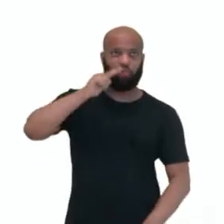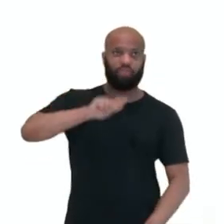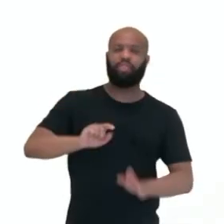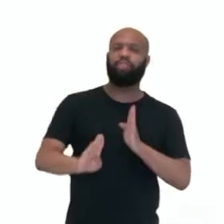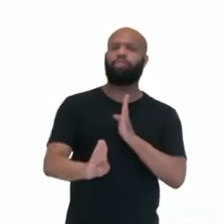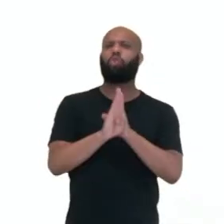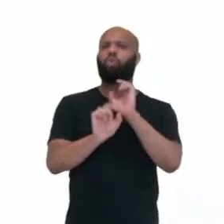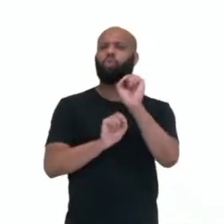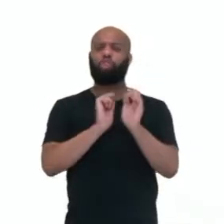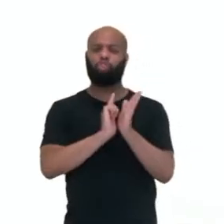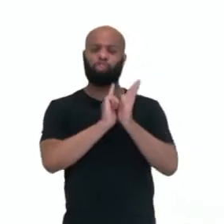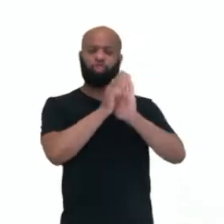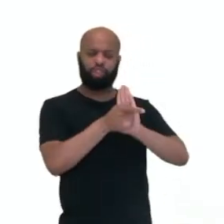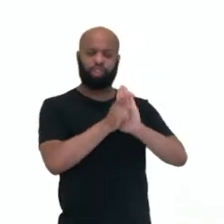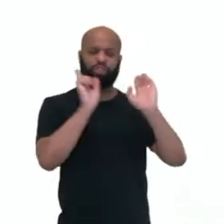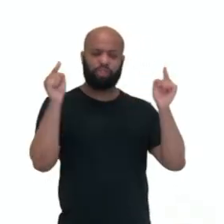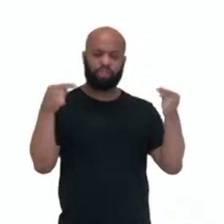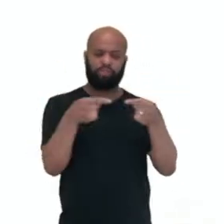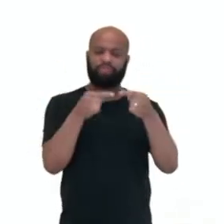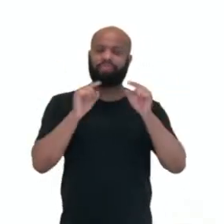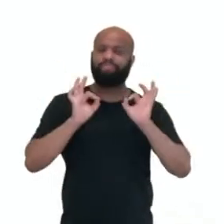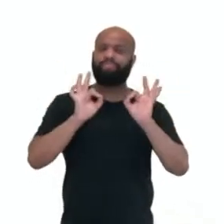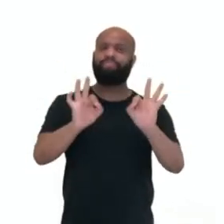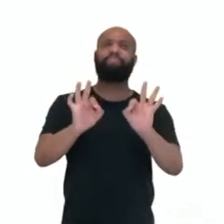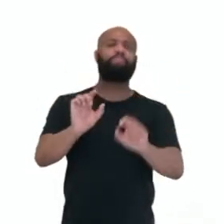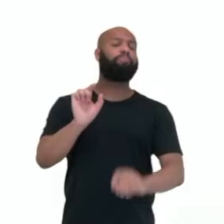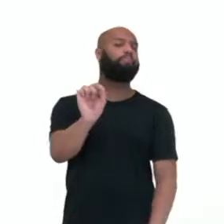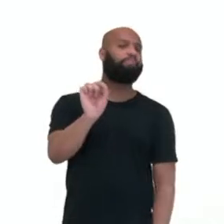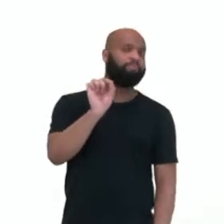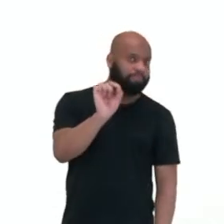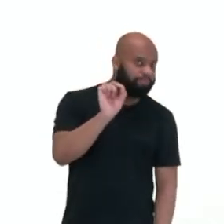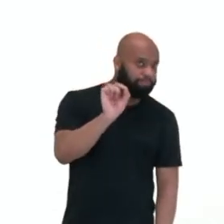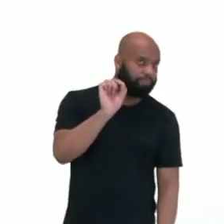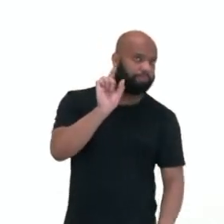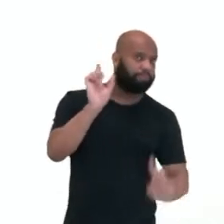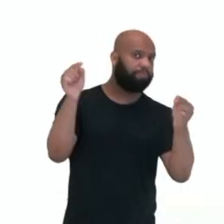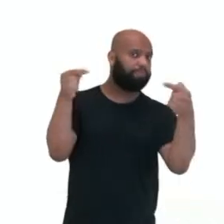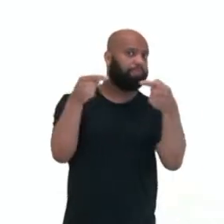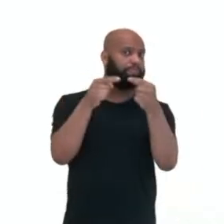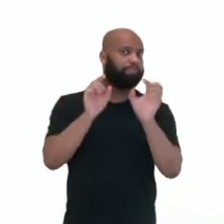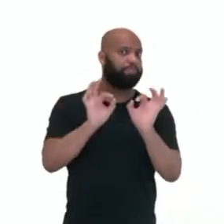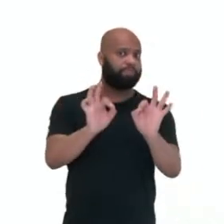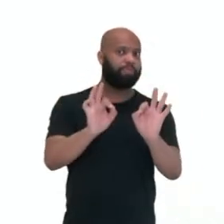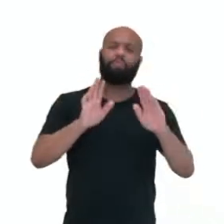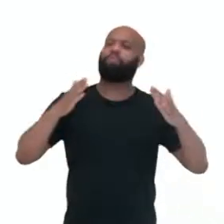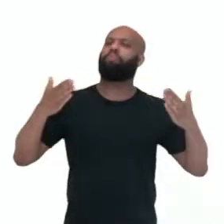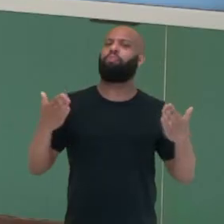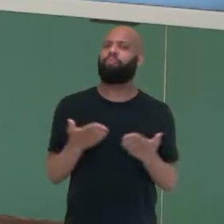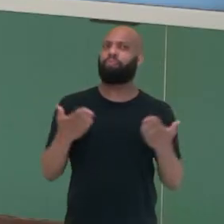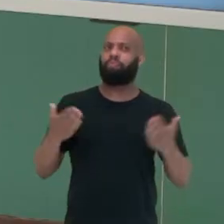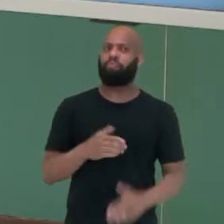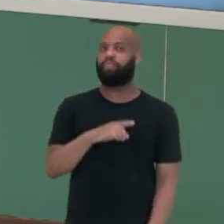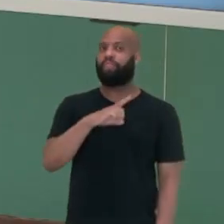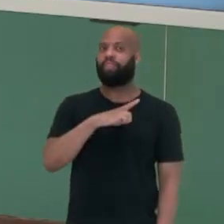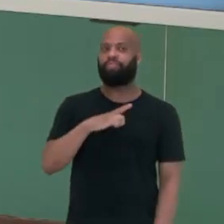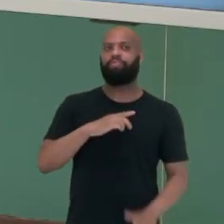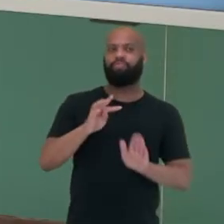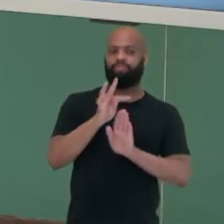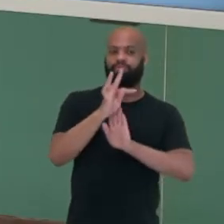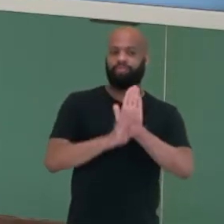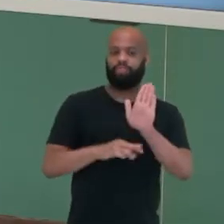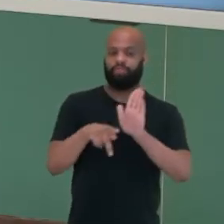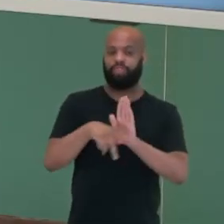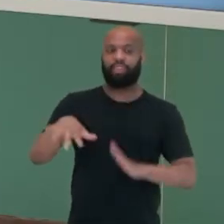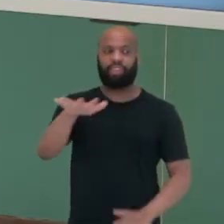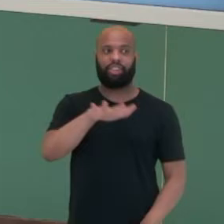qual gênero pertence, qual assunto, a temática é abordada, ou abordado o assunto? Então, o trecho destacado parece pertencer ao